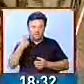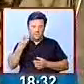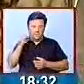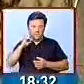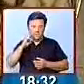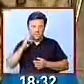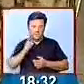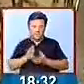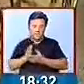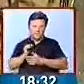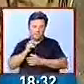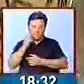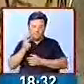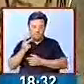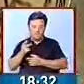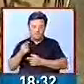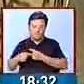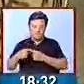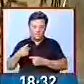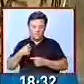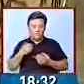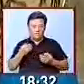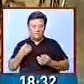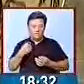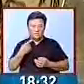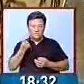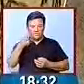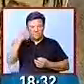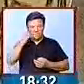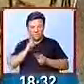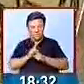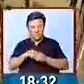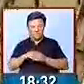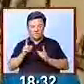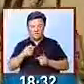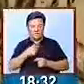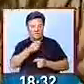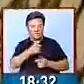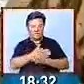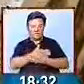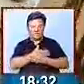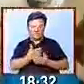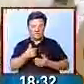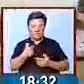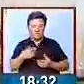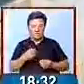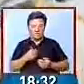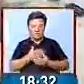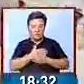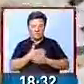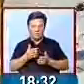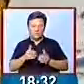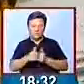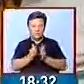importante através da minha vida, e que eu tive sempre o prazer de conservar, é a amizade. Tenho amigos praticamente no mundo